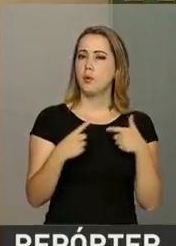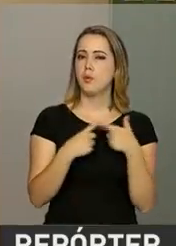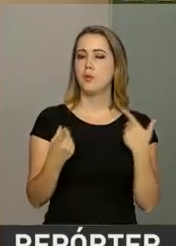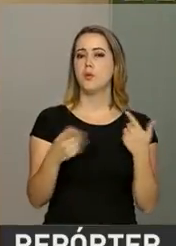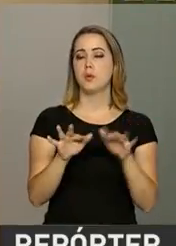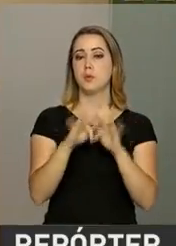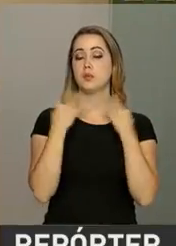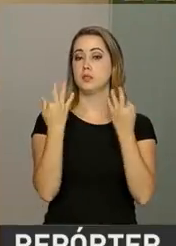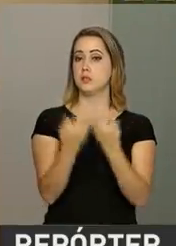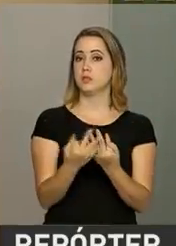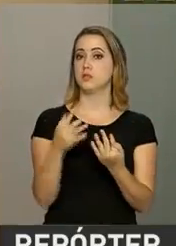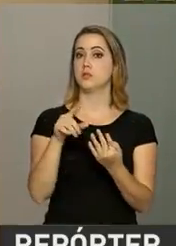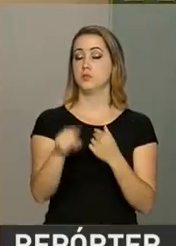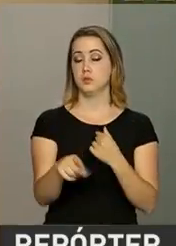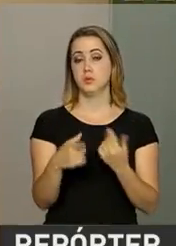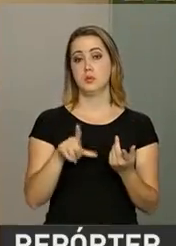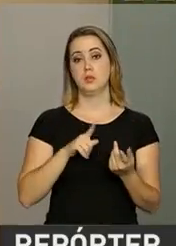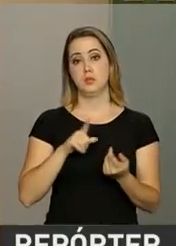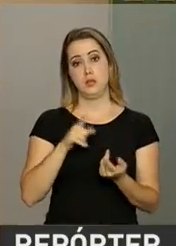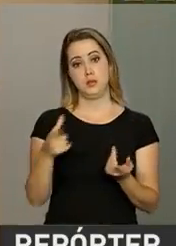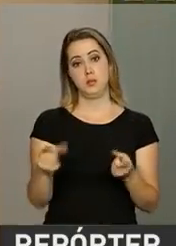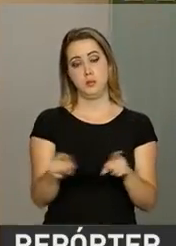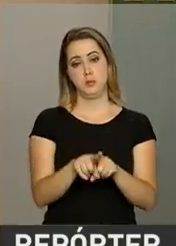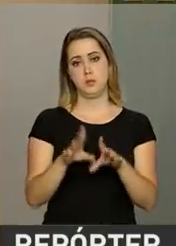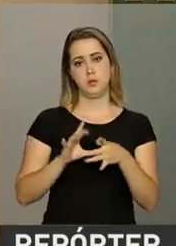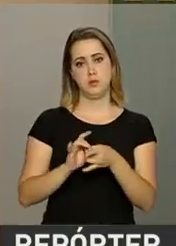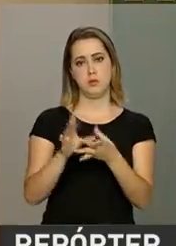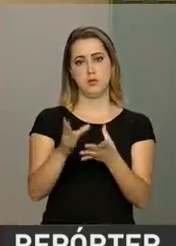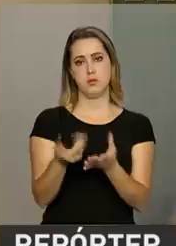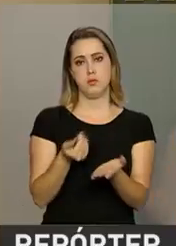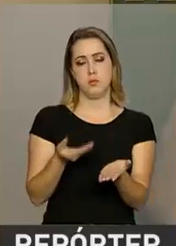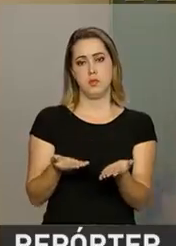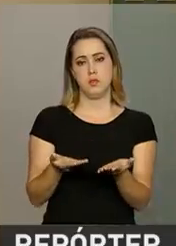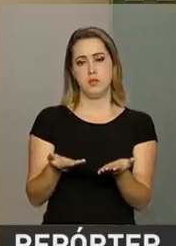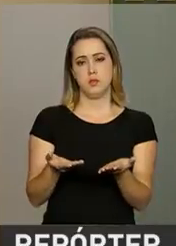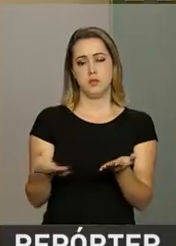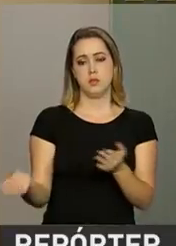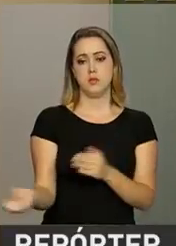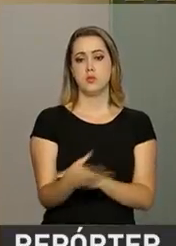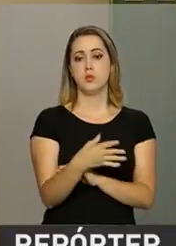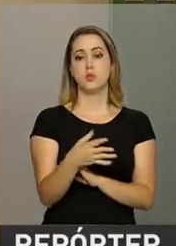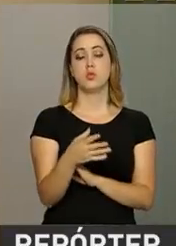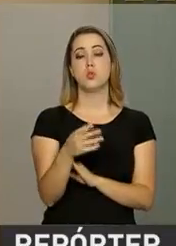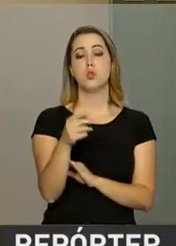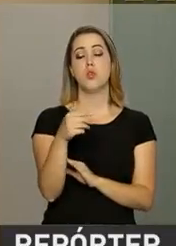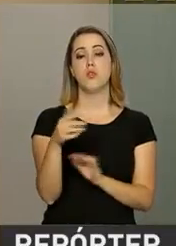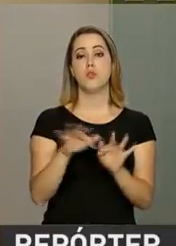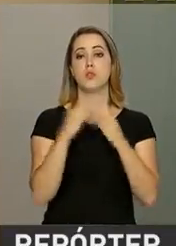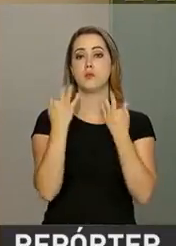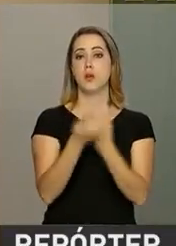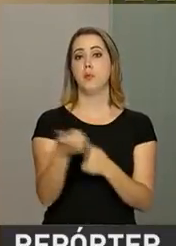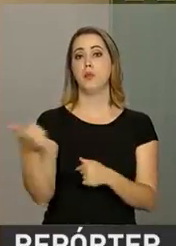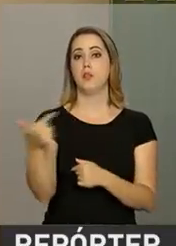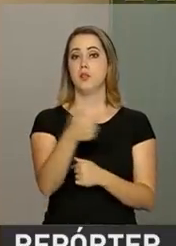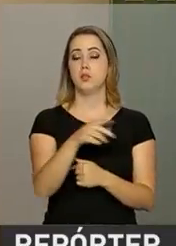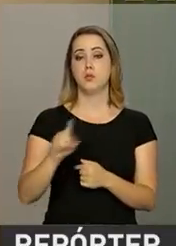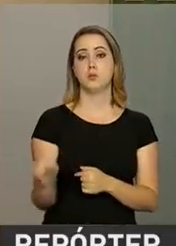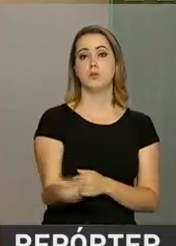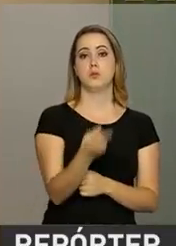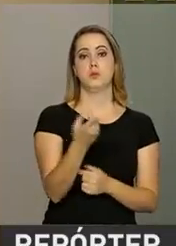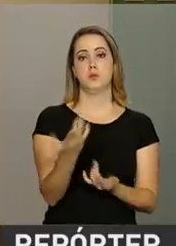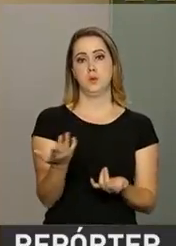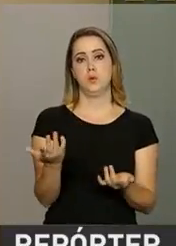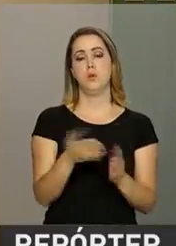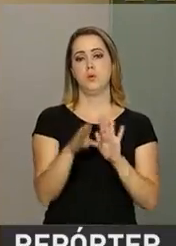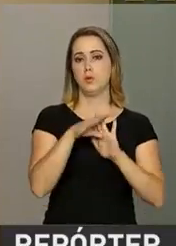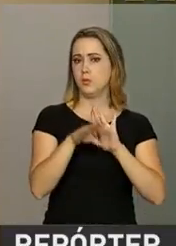das famílias, nós estamos aguardando liberação para a incorporação de mais 12 mil famílias no programa de reforma agrária